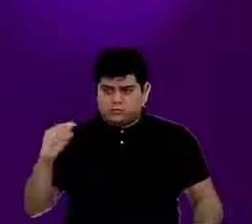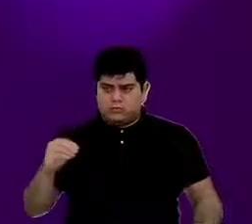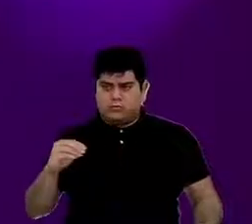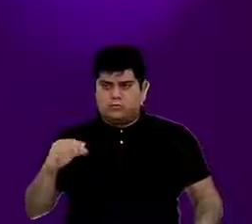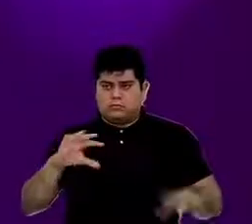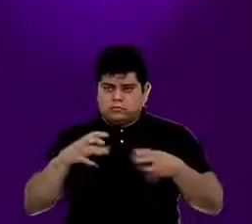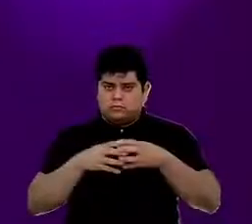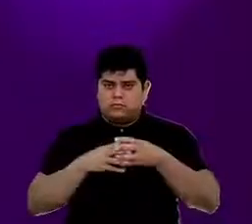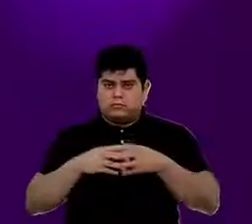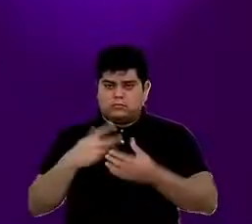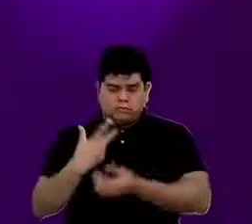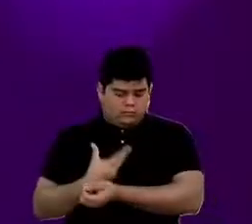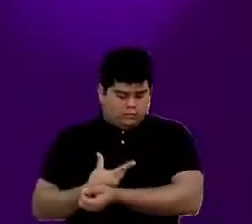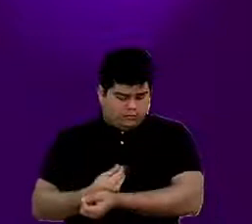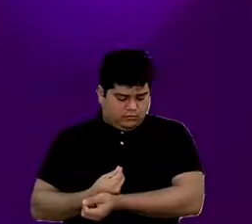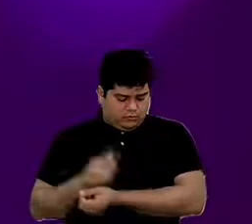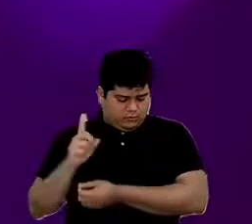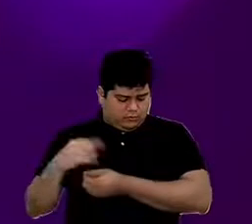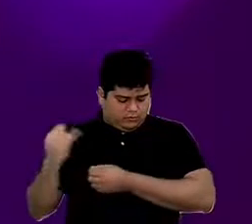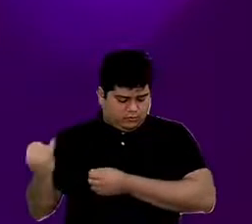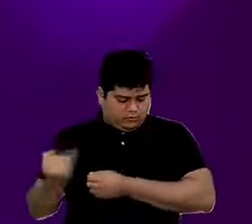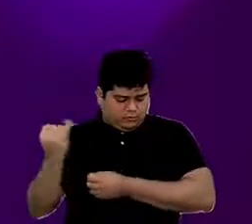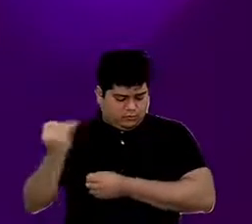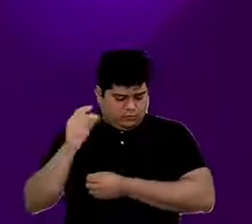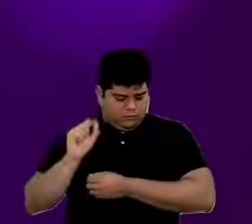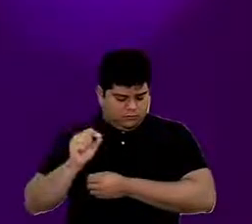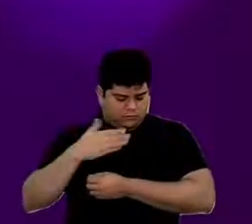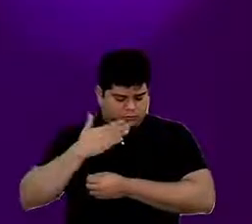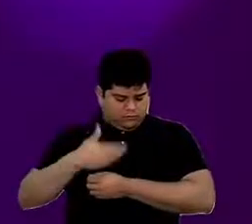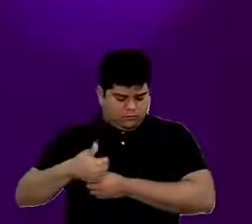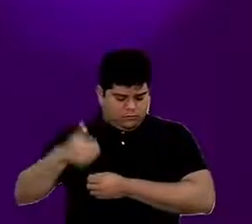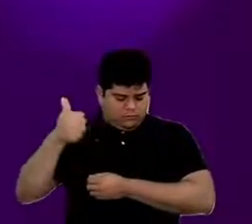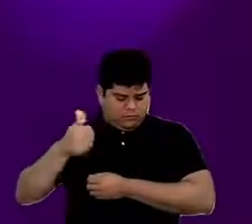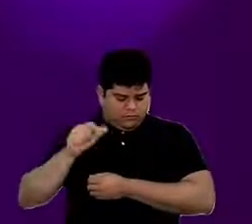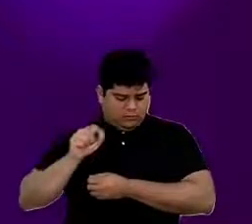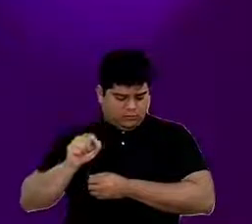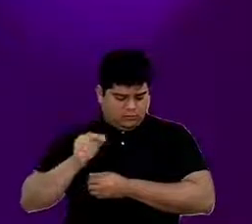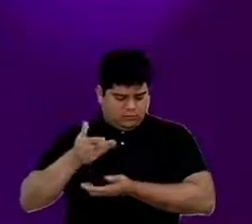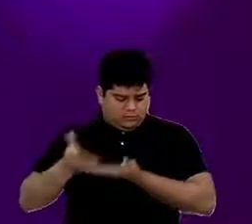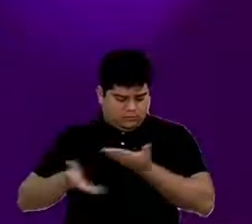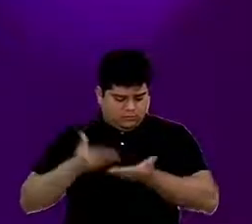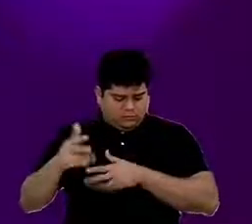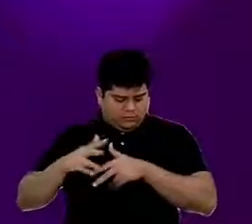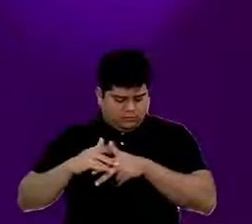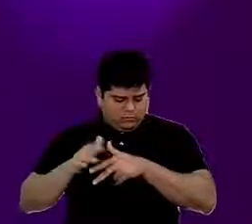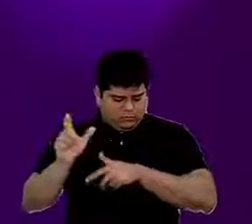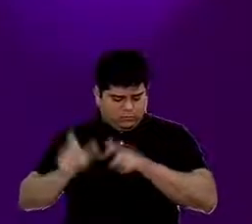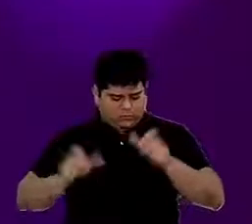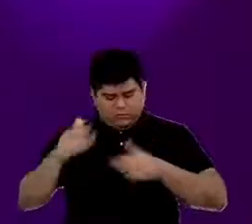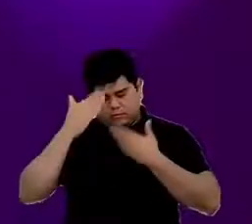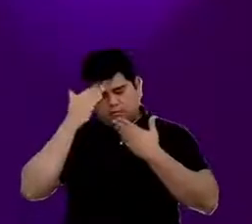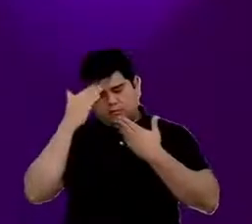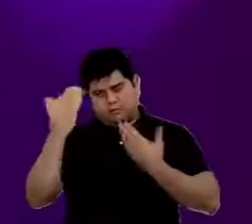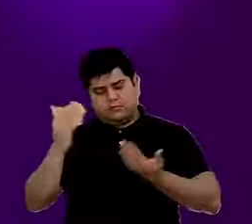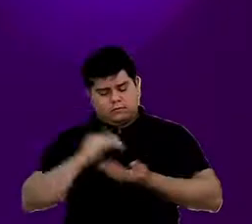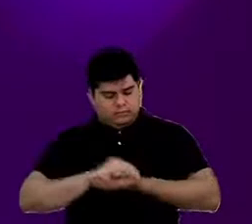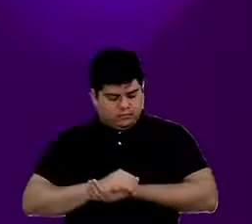anestesia, é fundamental para, no fim, melhorar o cuidado dos nossos pacientes. Então, eu agradeço